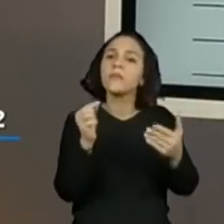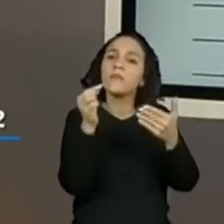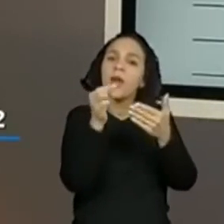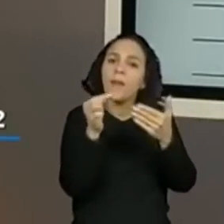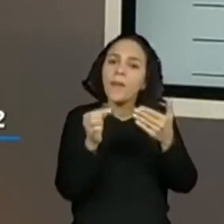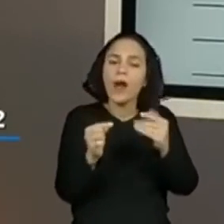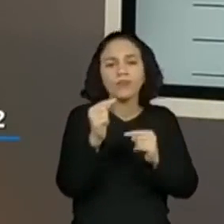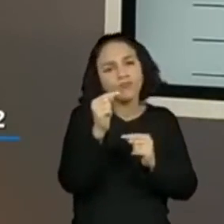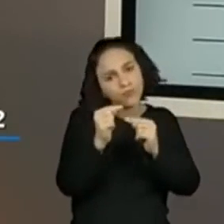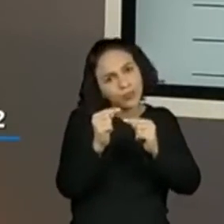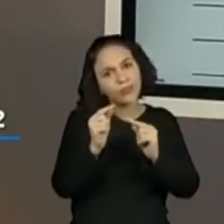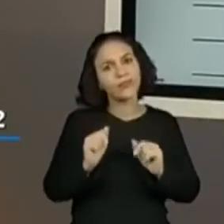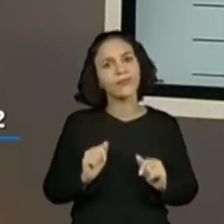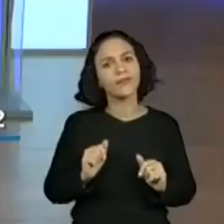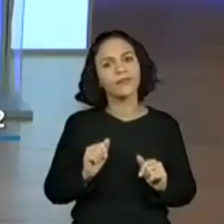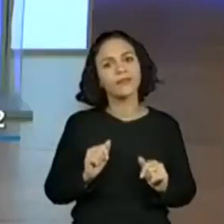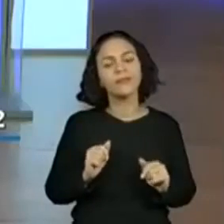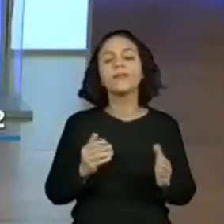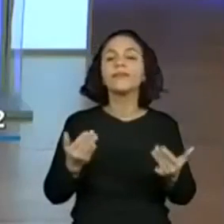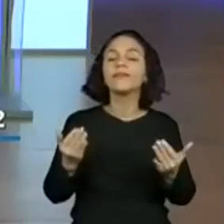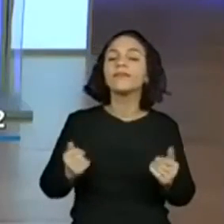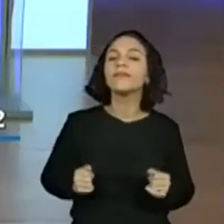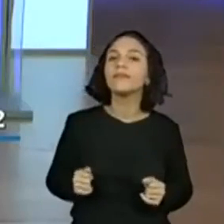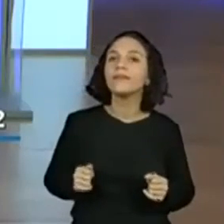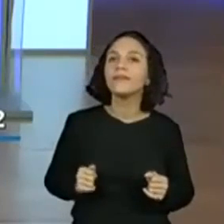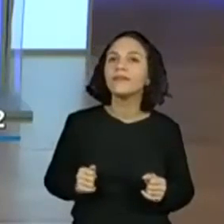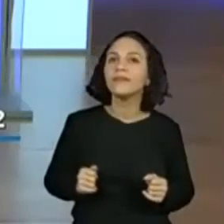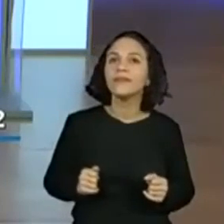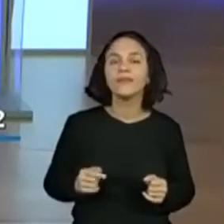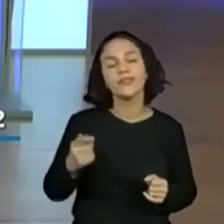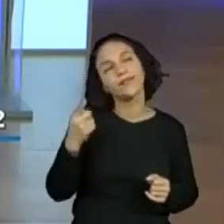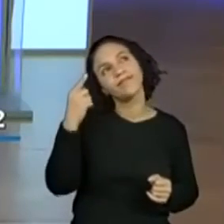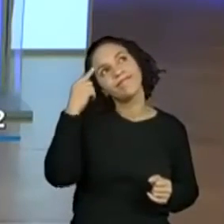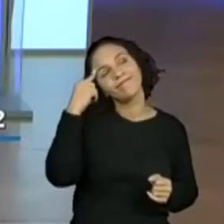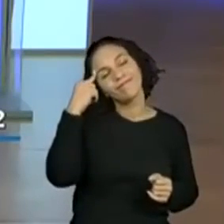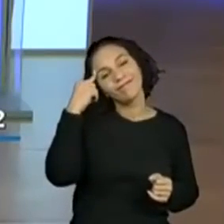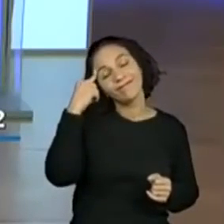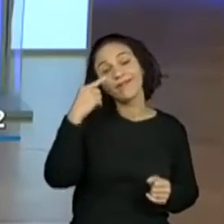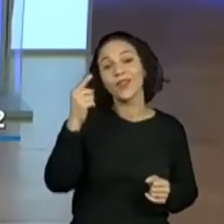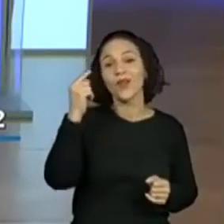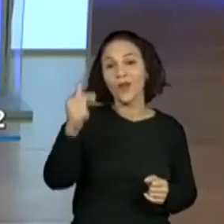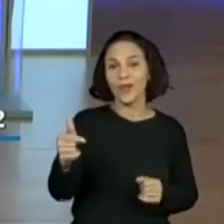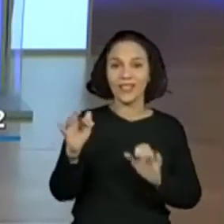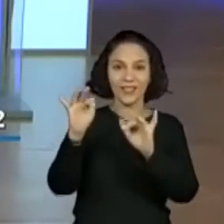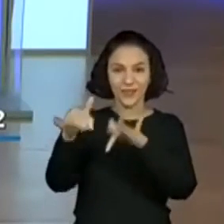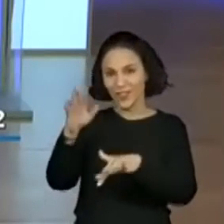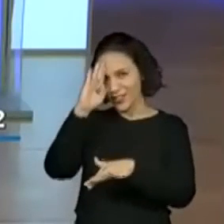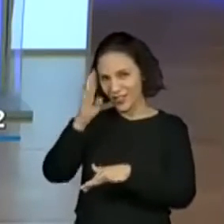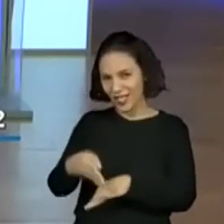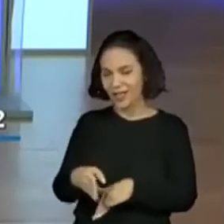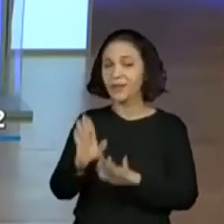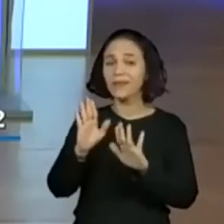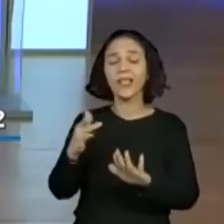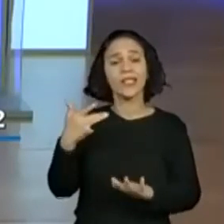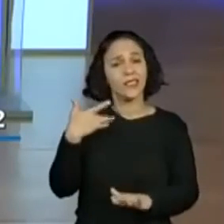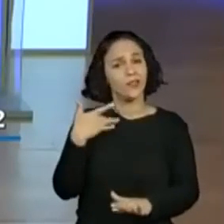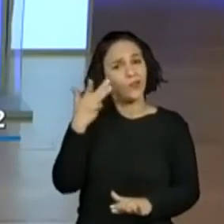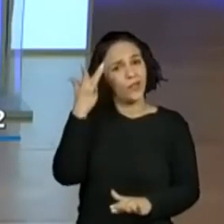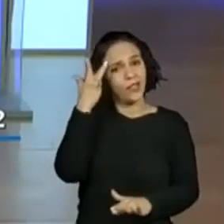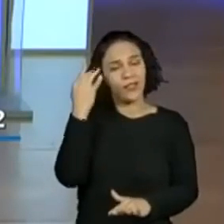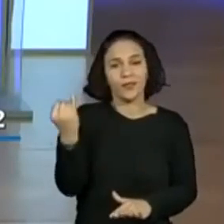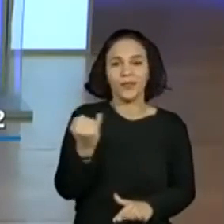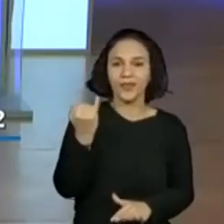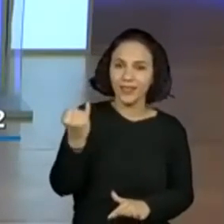pequenas expressões. E aí, professora? Ó, professora, eles já estão quase lá para o final, mas eu acredito que é